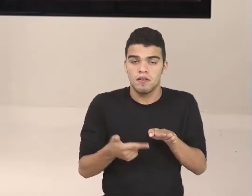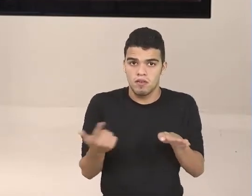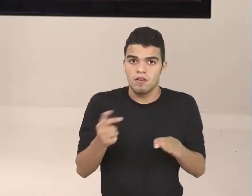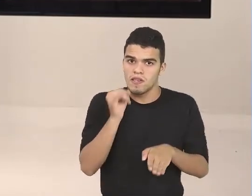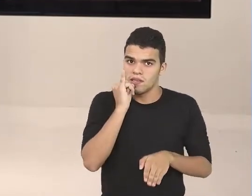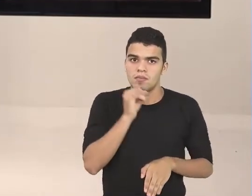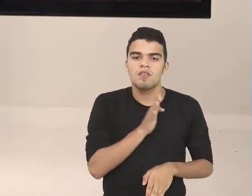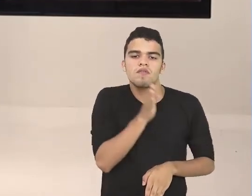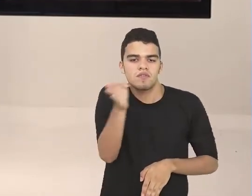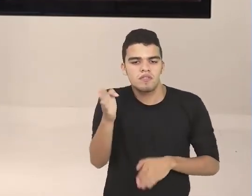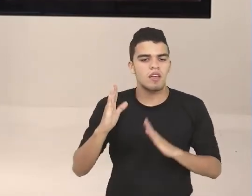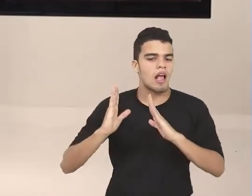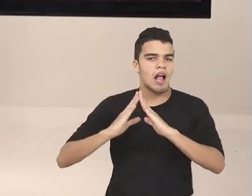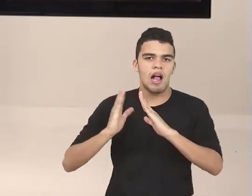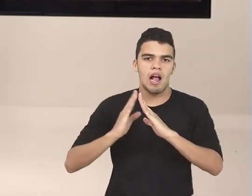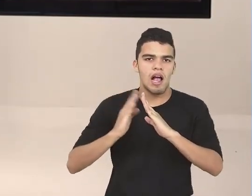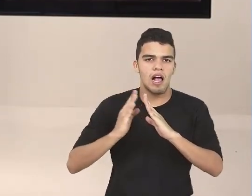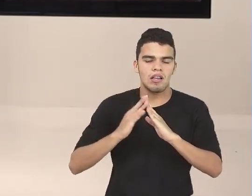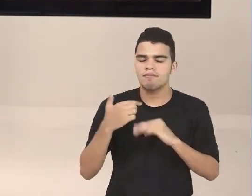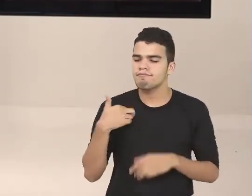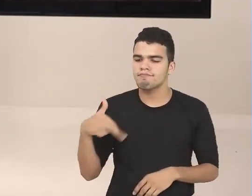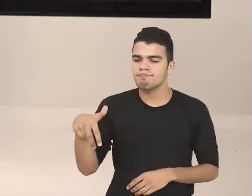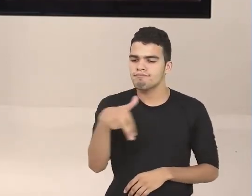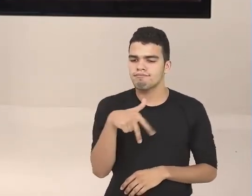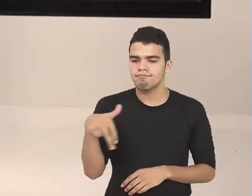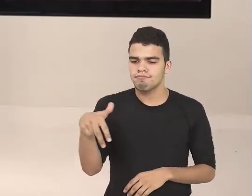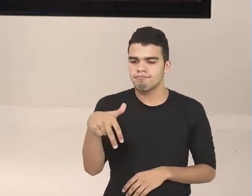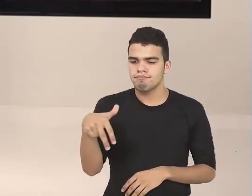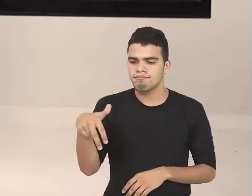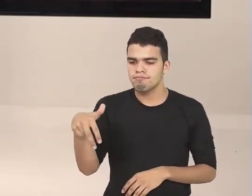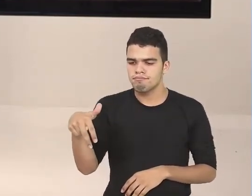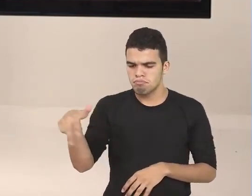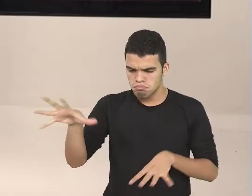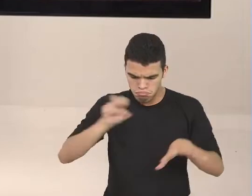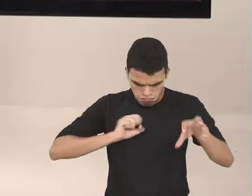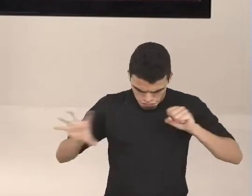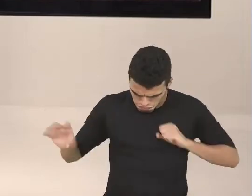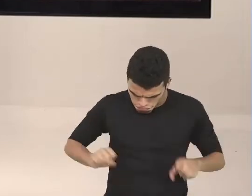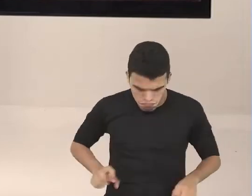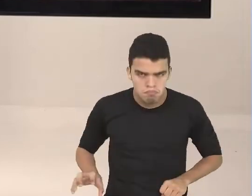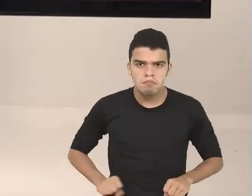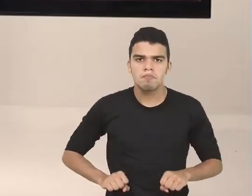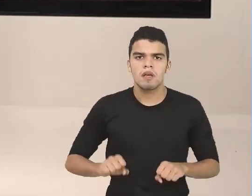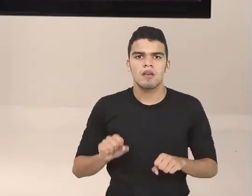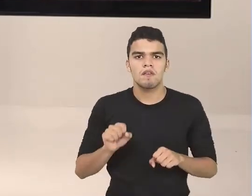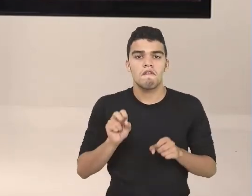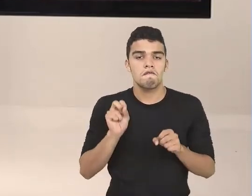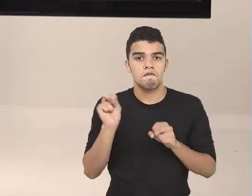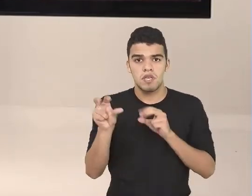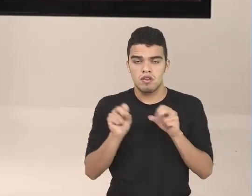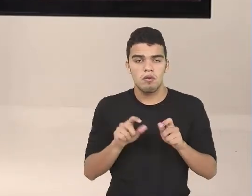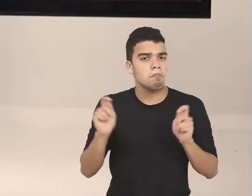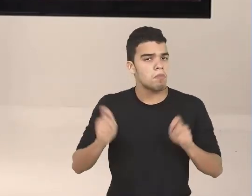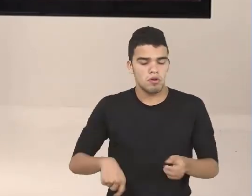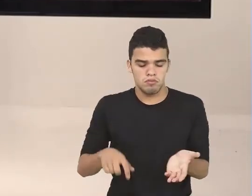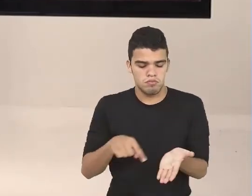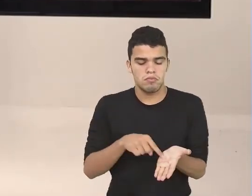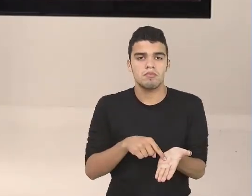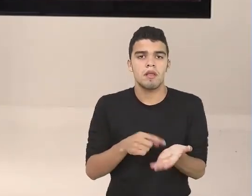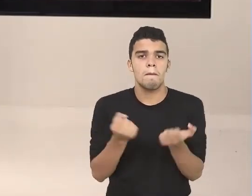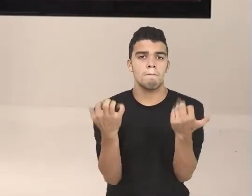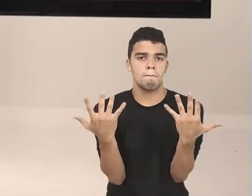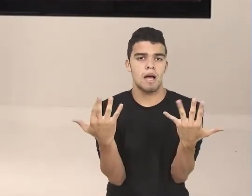dentro da nossa casa é muito grande. Ou seja, seja na palma da mão, seja na